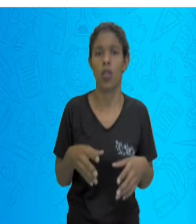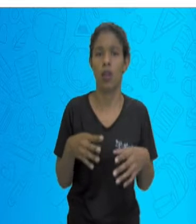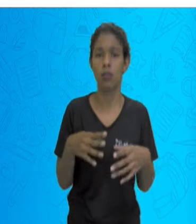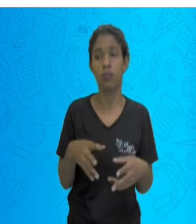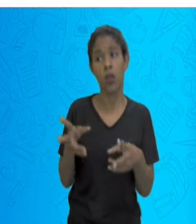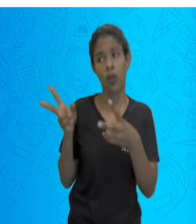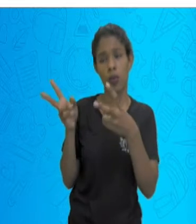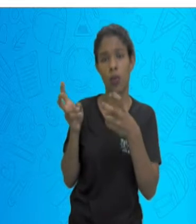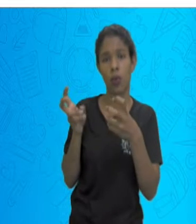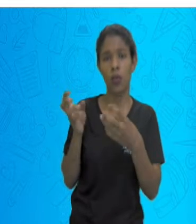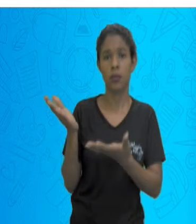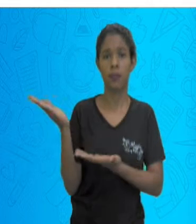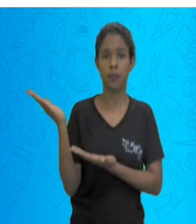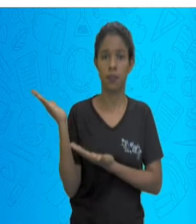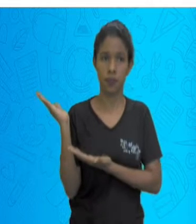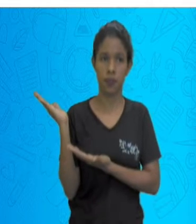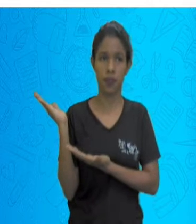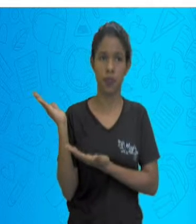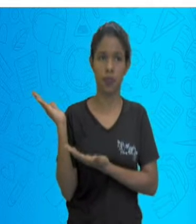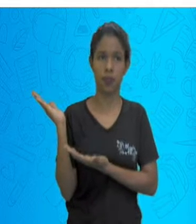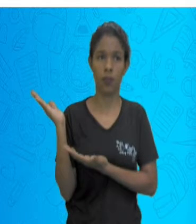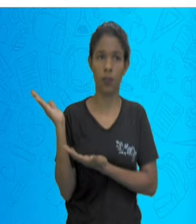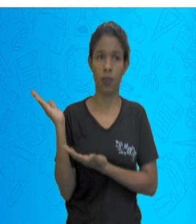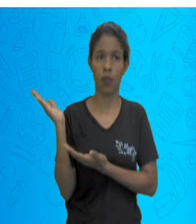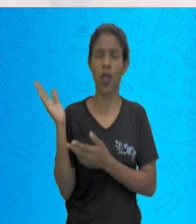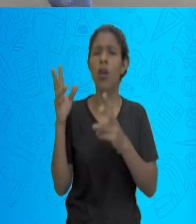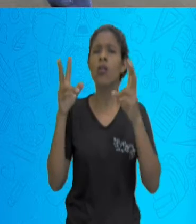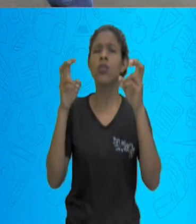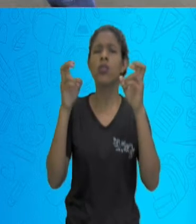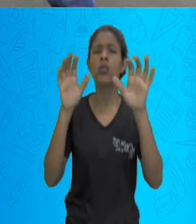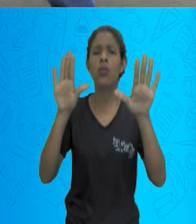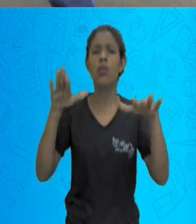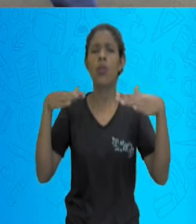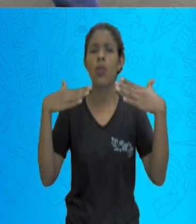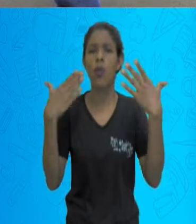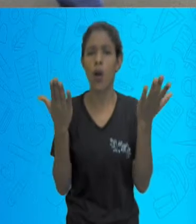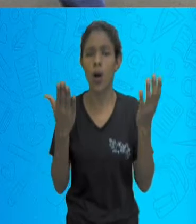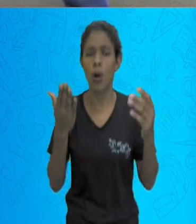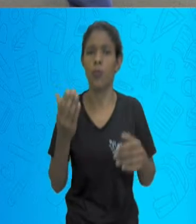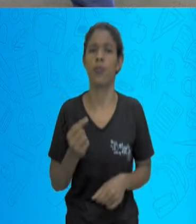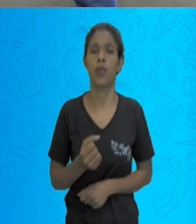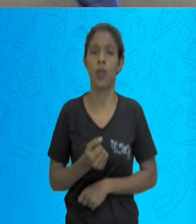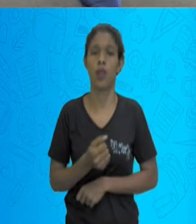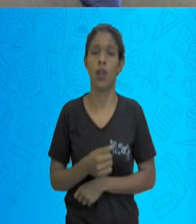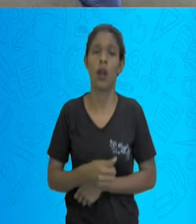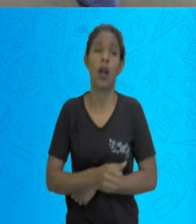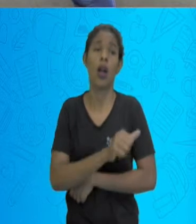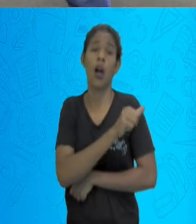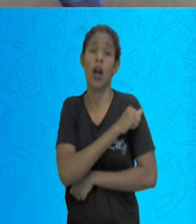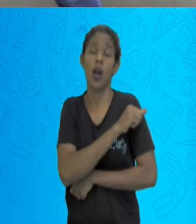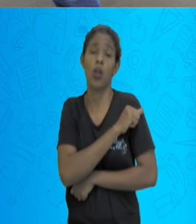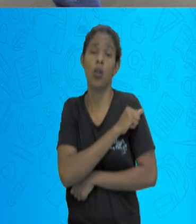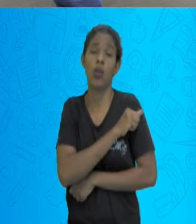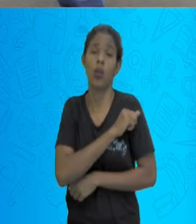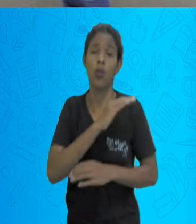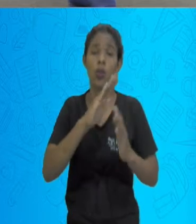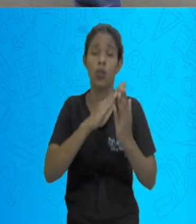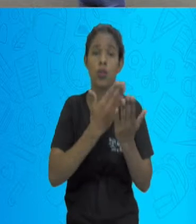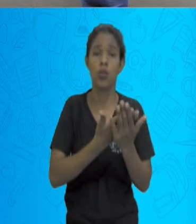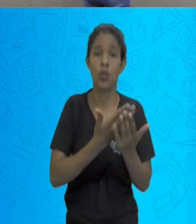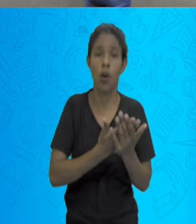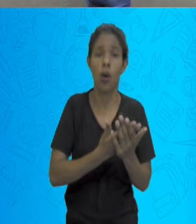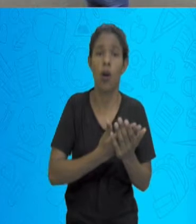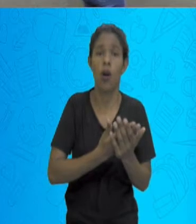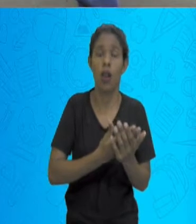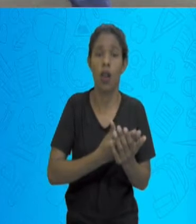seguir. Veja, qual o título do gráfico? Número de alunos da escola por série. Aqui nós